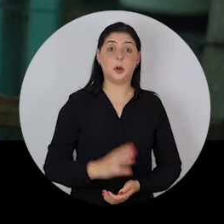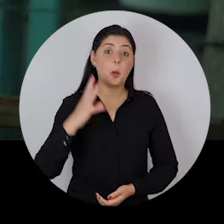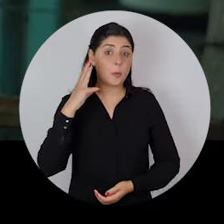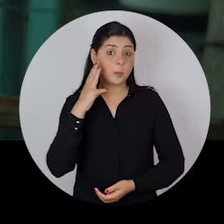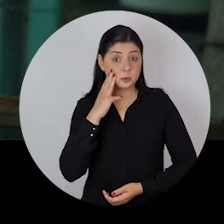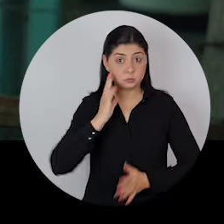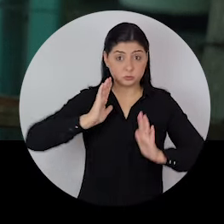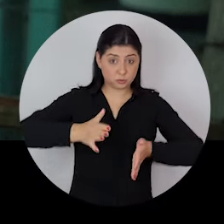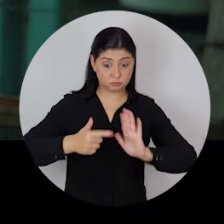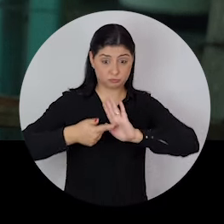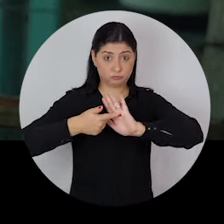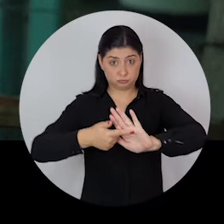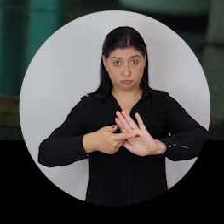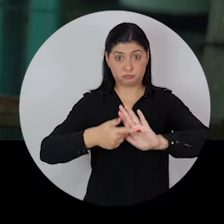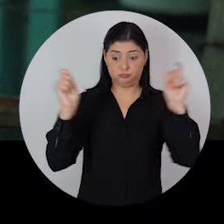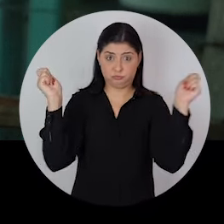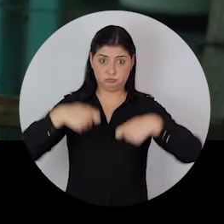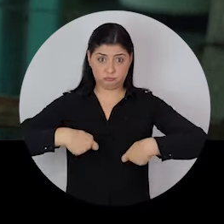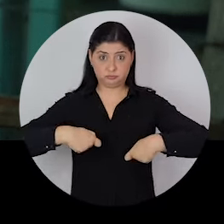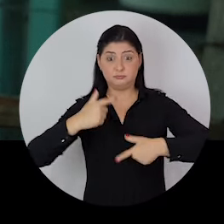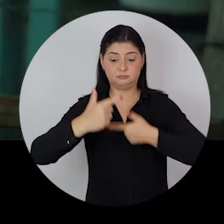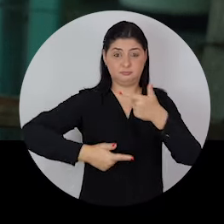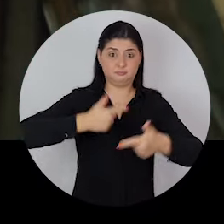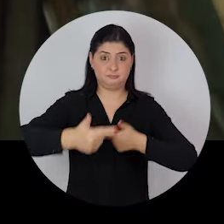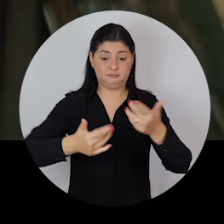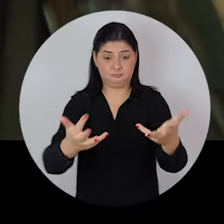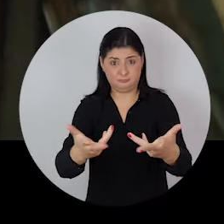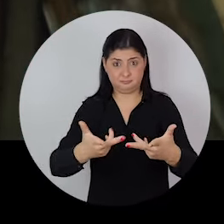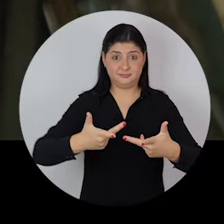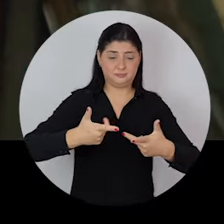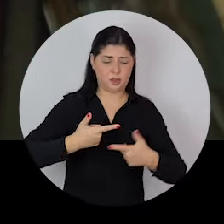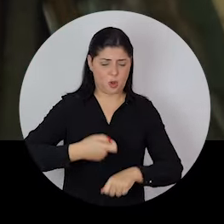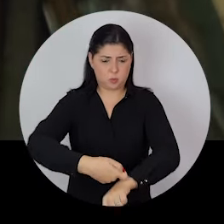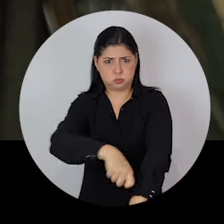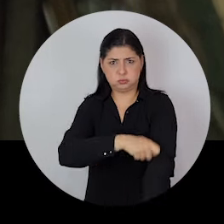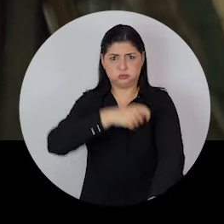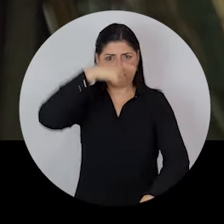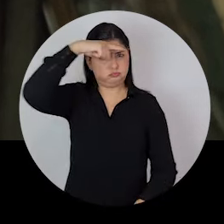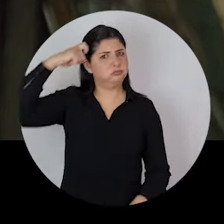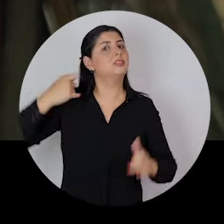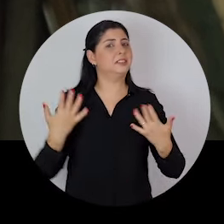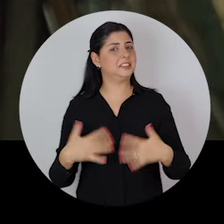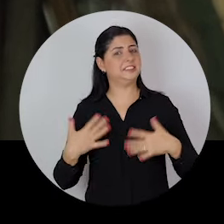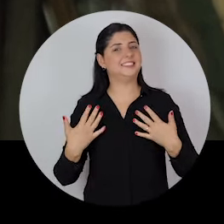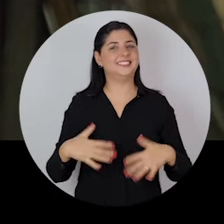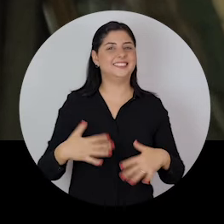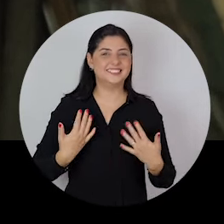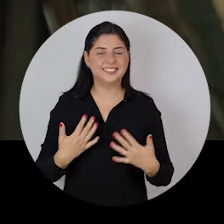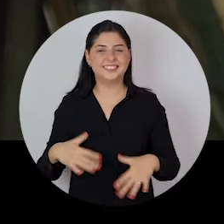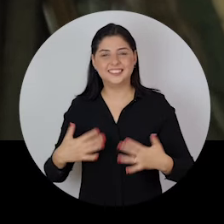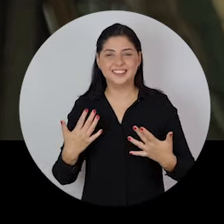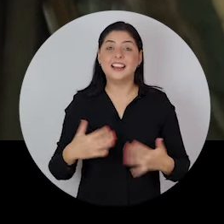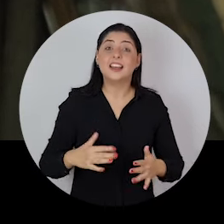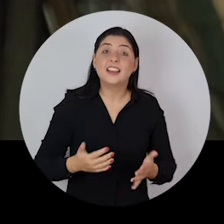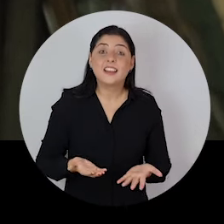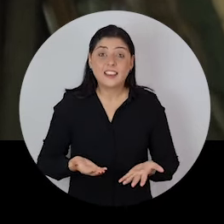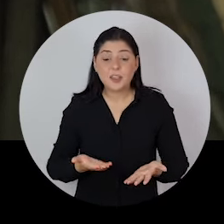Mauro Mendes já mostrou que é capaz trabalha muito e trabalha até demais